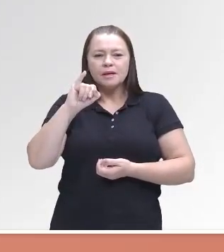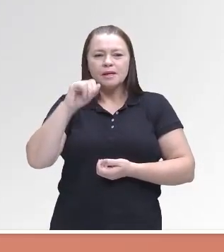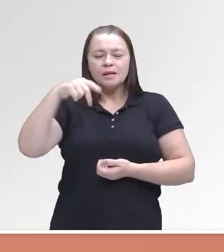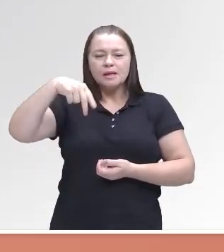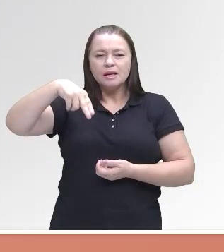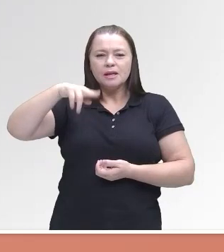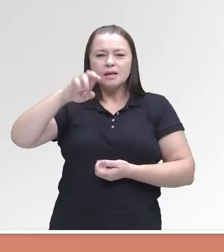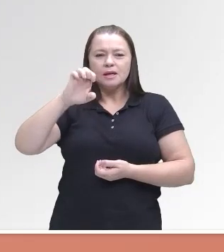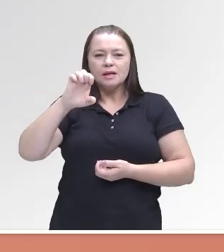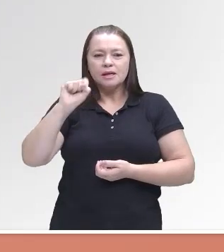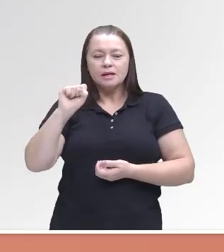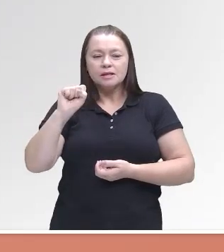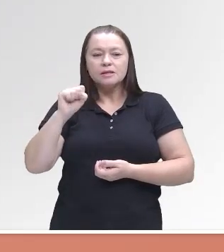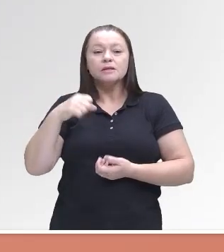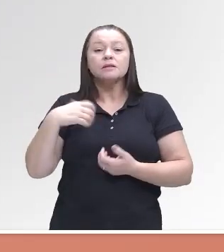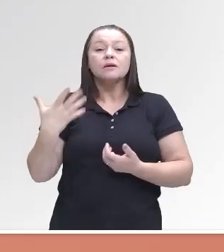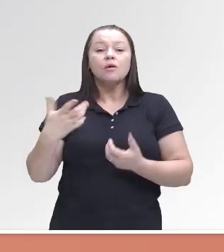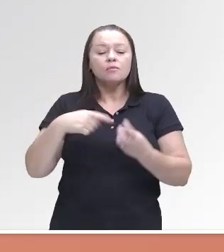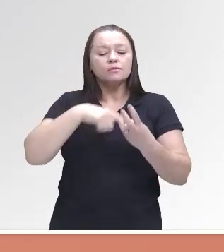Tupiniquins. Batendo palma.